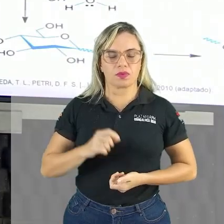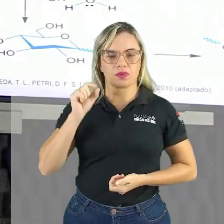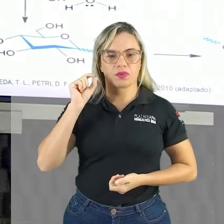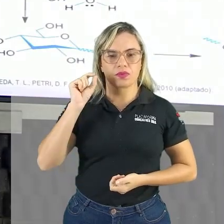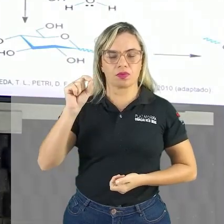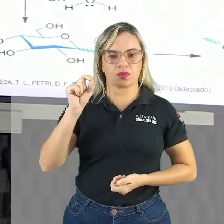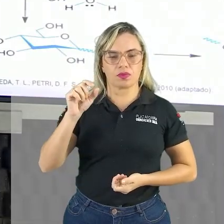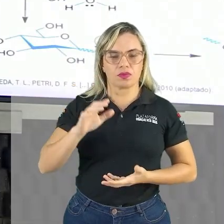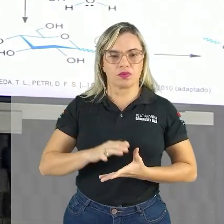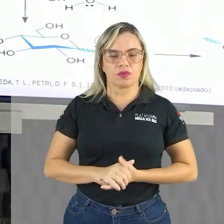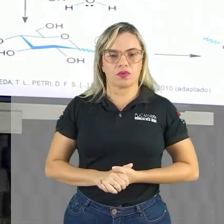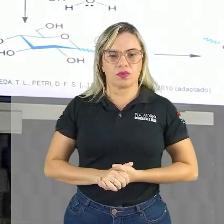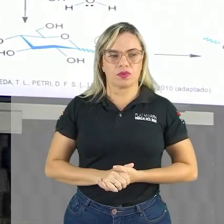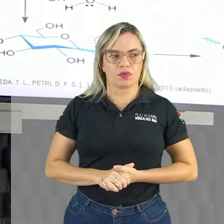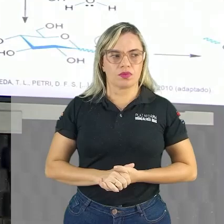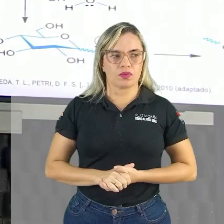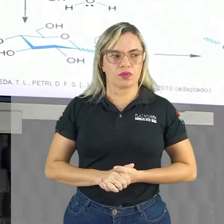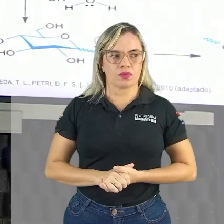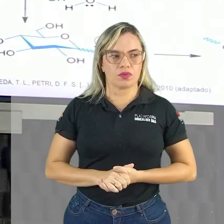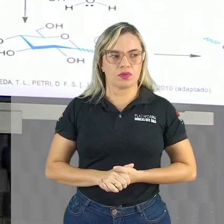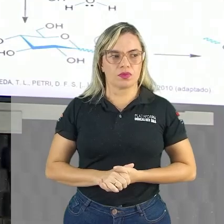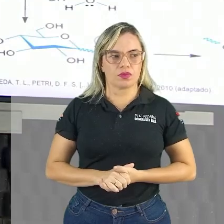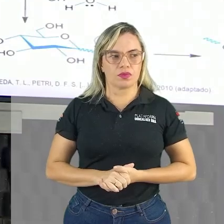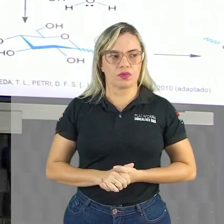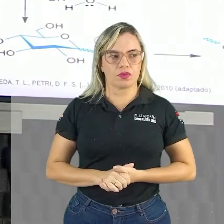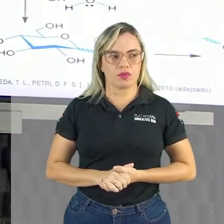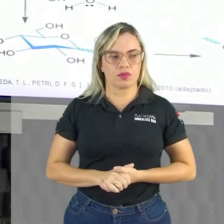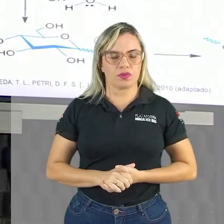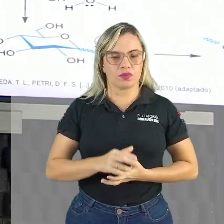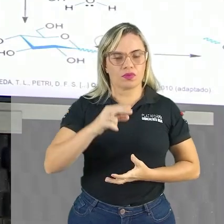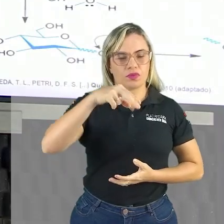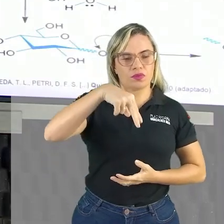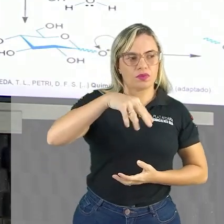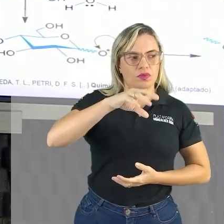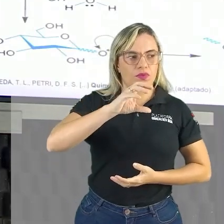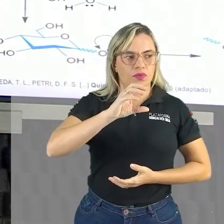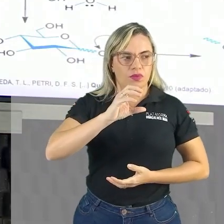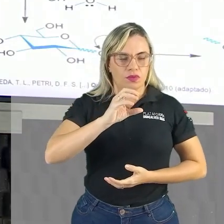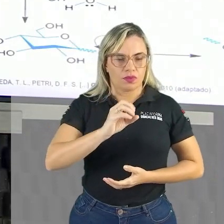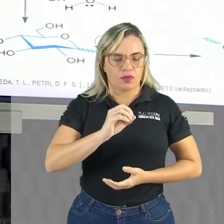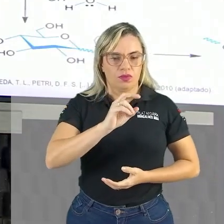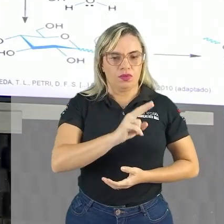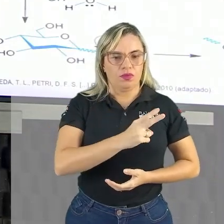Catalisador, monóxido de nitrogênio, que é um catalisador,